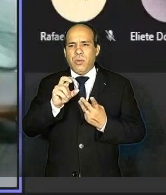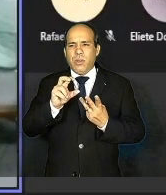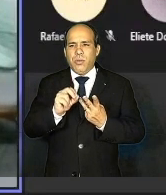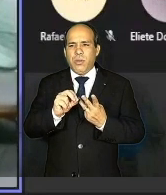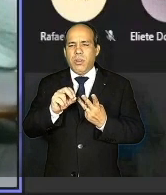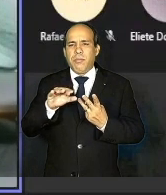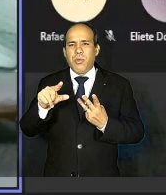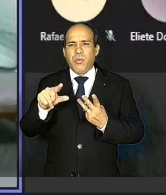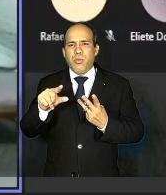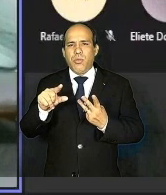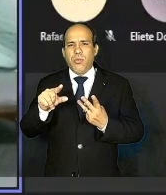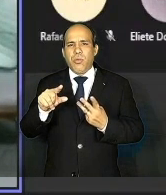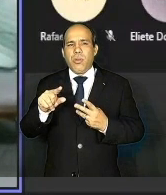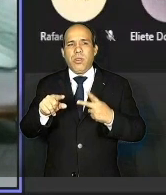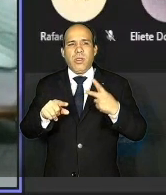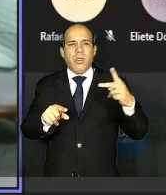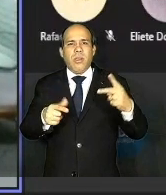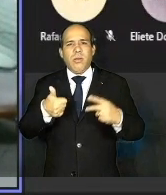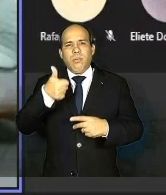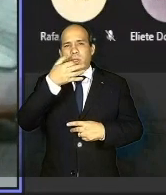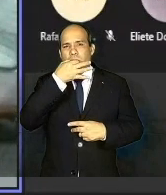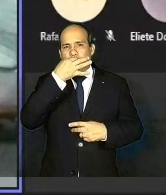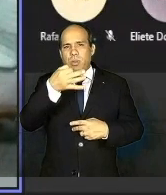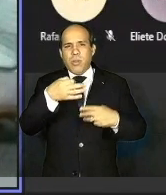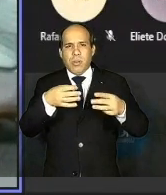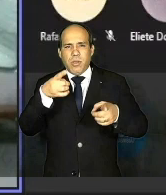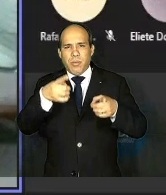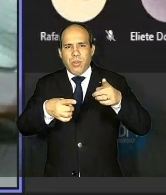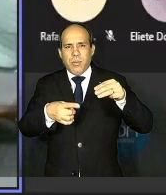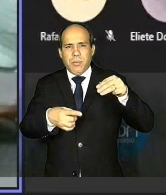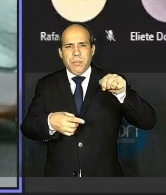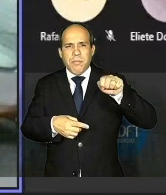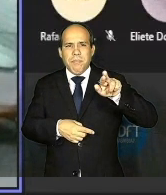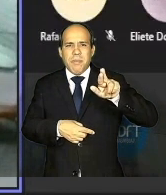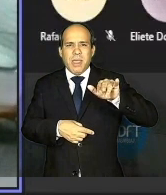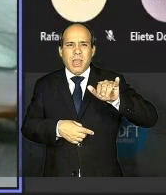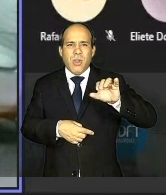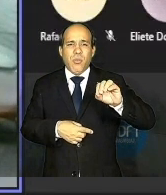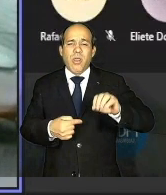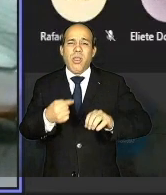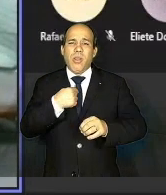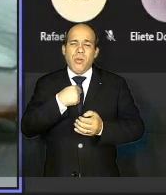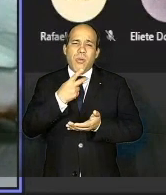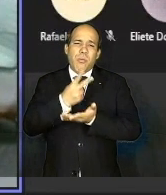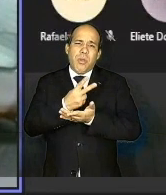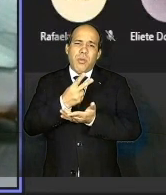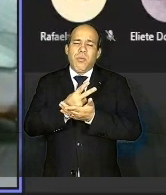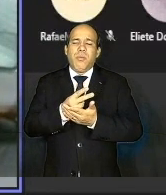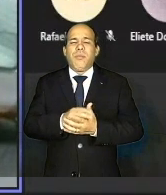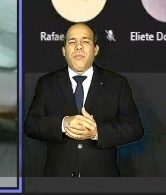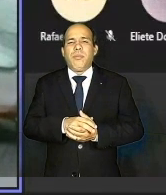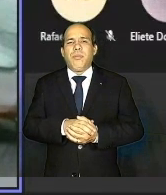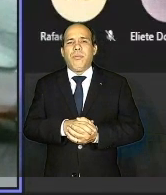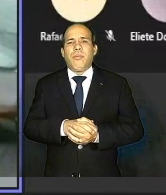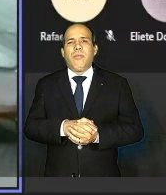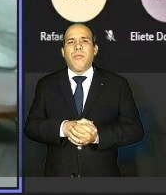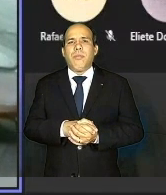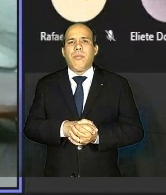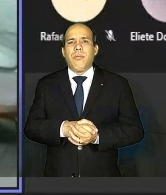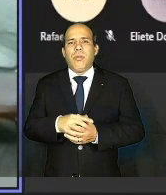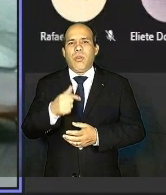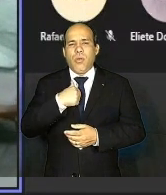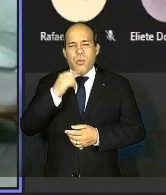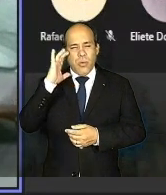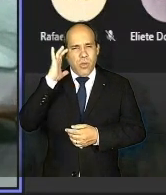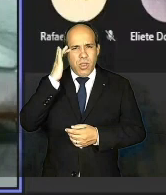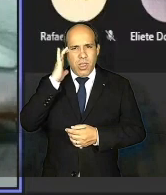foi 80, 50 e 50, como bem destacou o eminente primeiro vogal, o desembargador Mário Zan. Eu